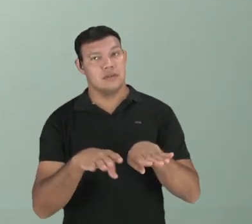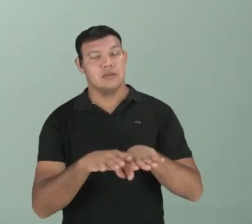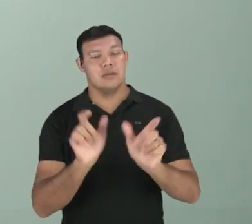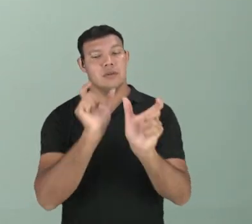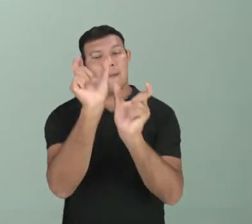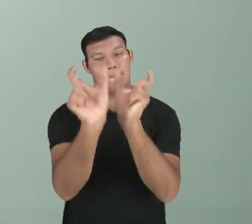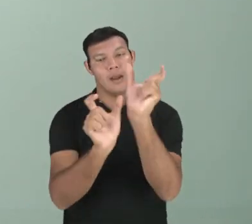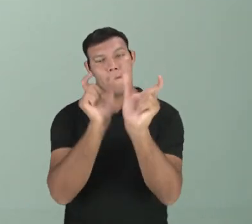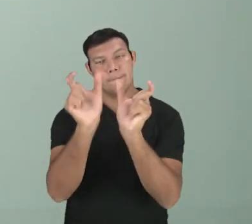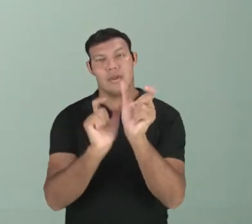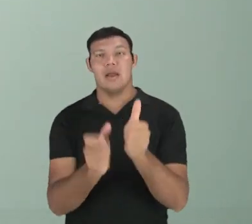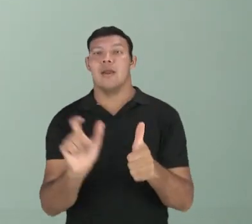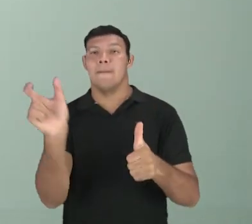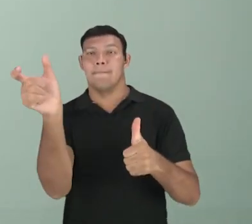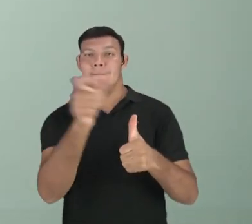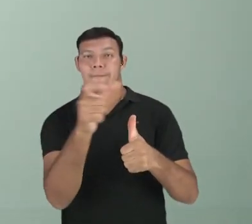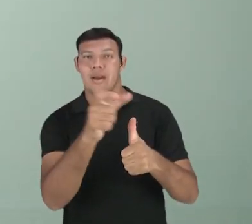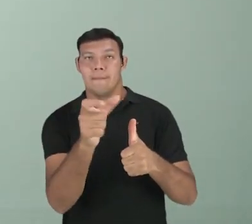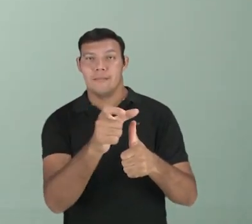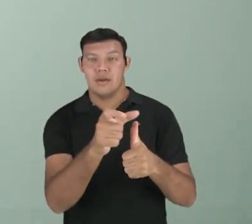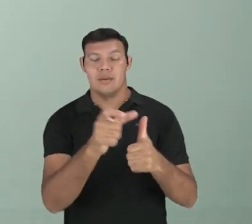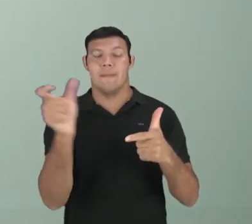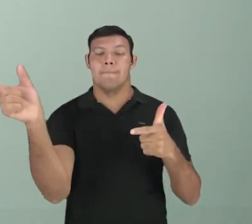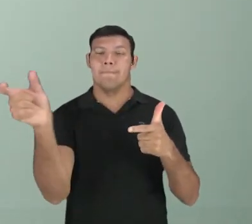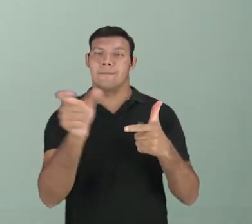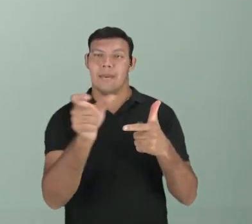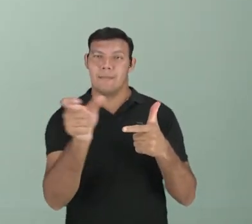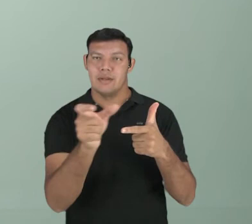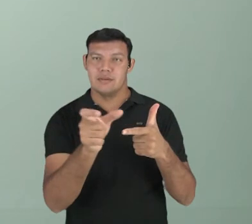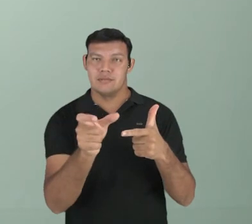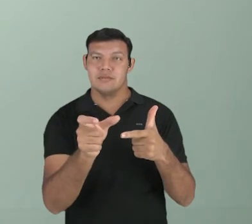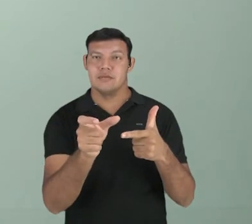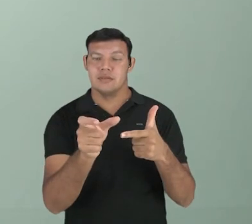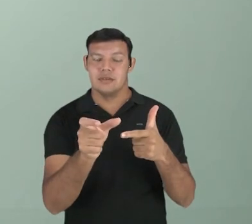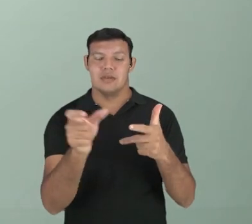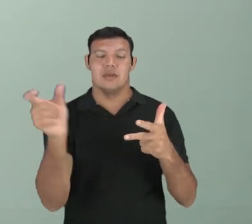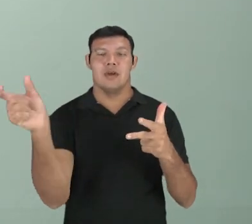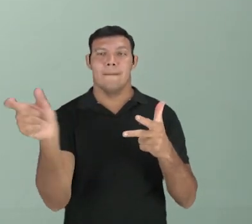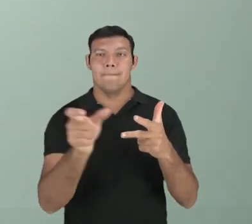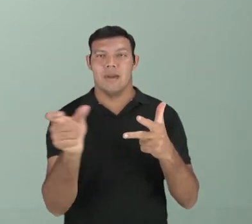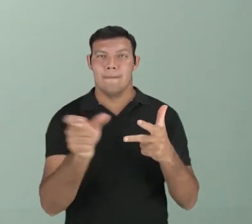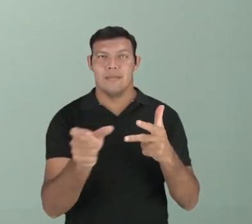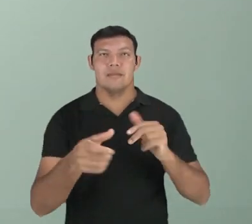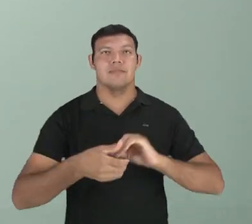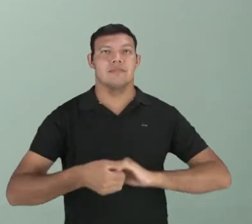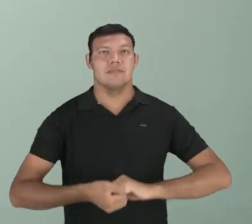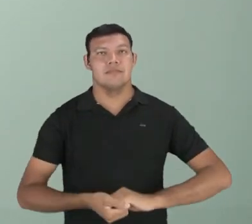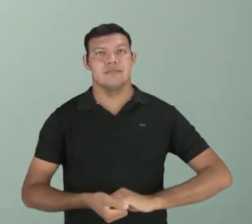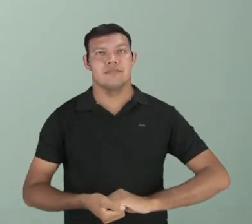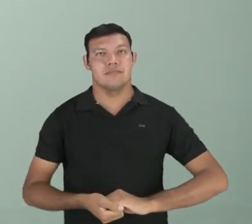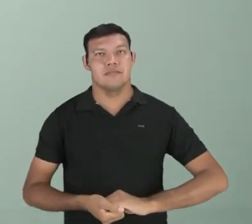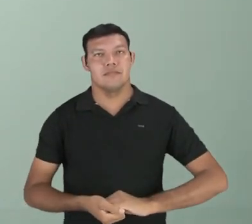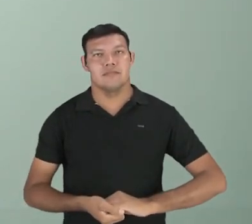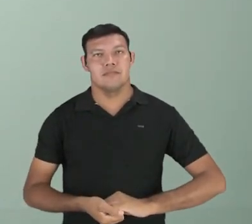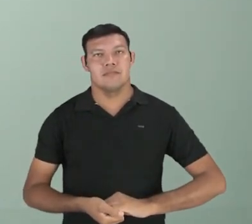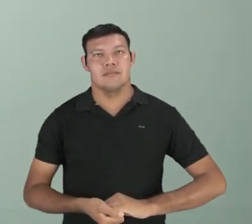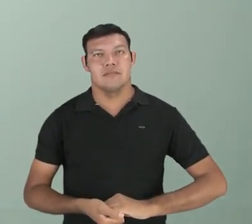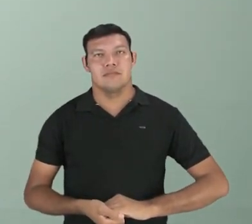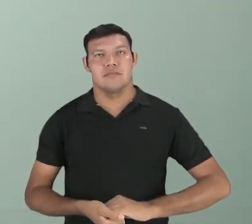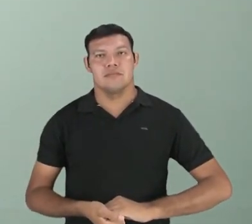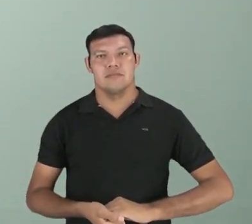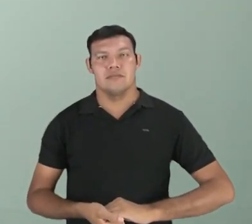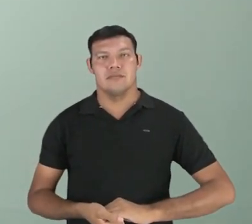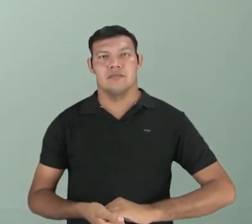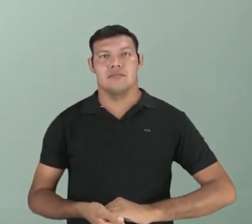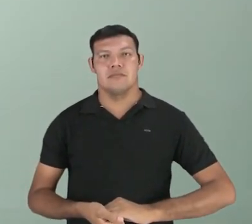a conjugação, se está na primeira pessoa, quem fala, segunda pessoa, quem ouve, terceira pessoa, de